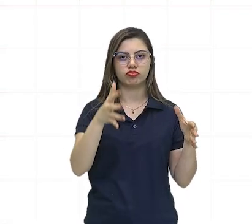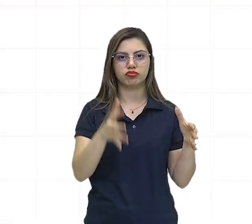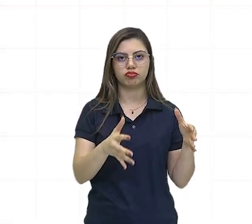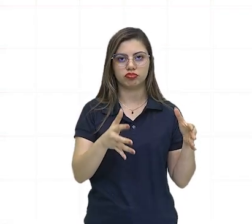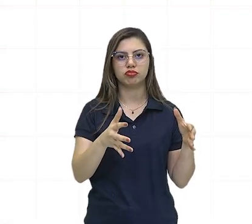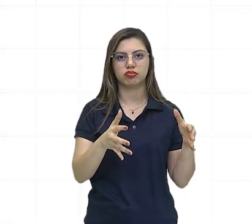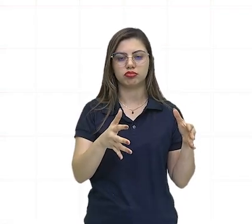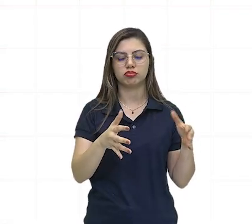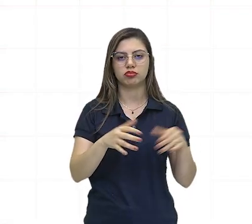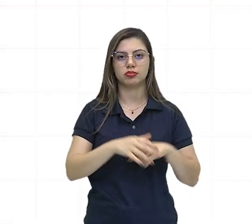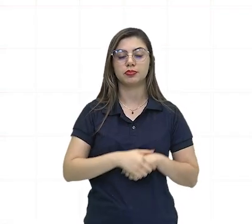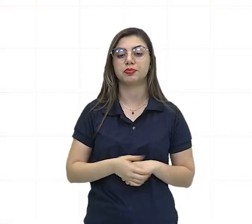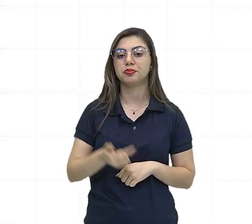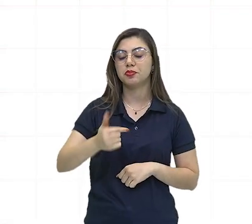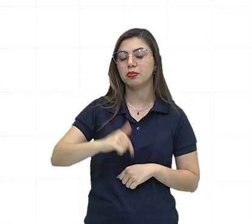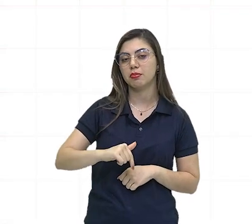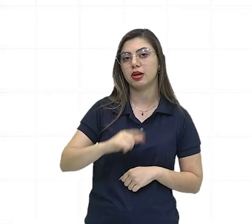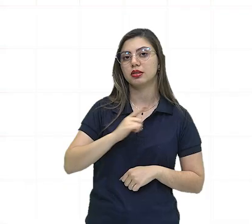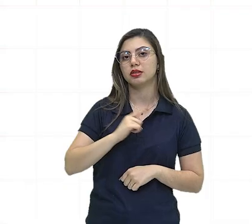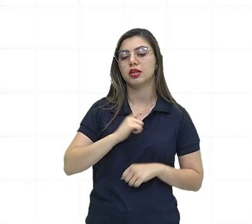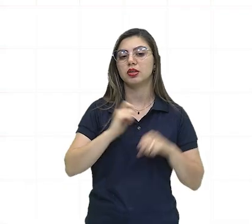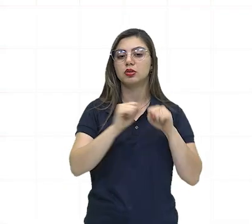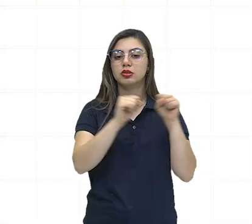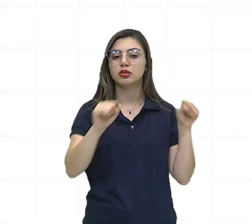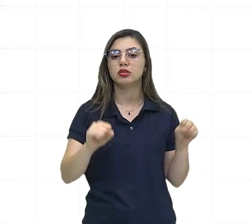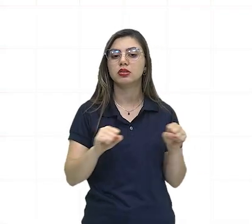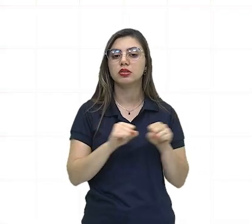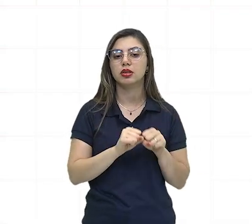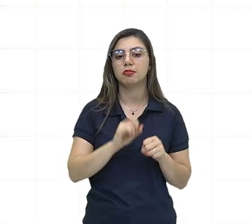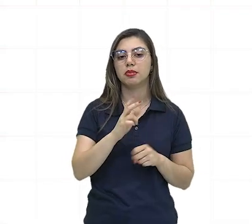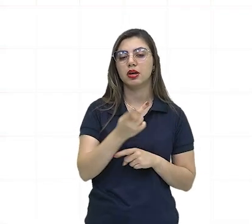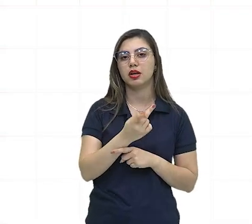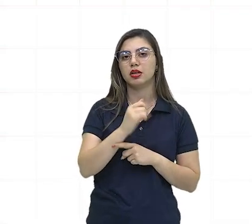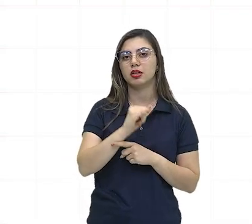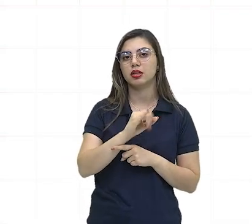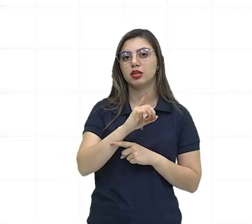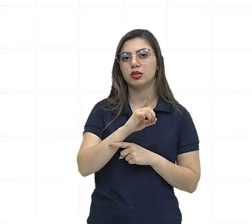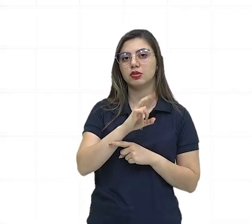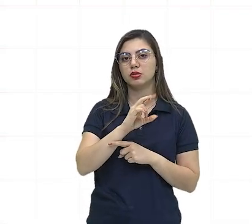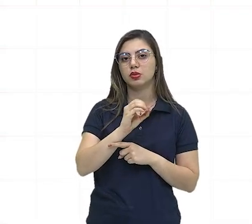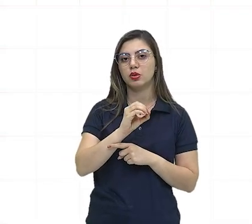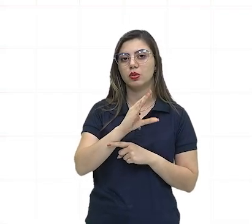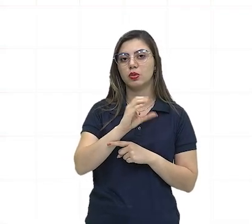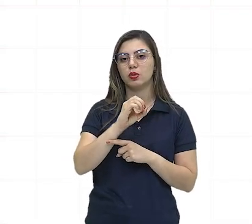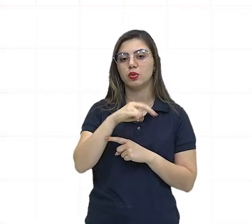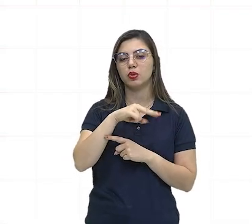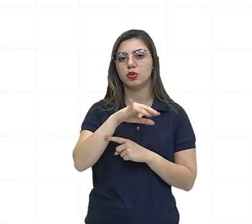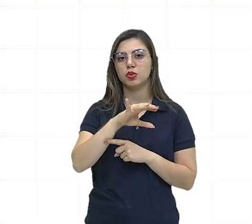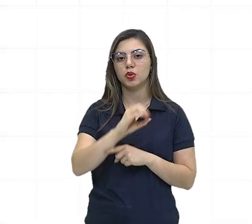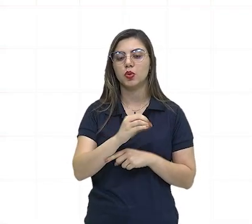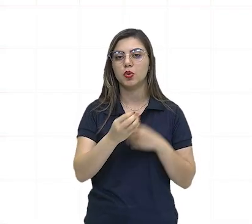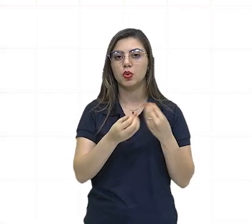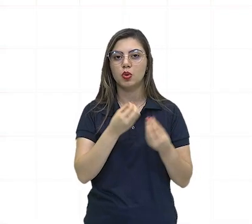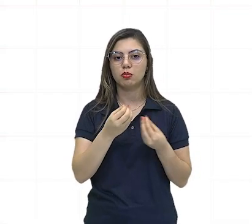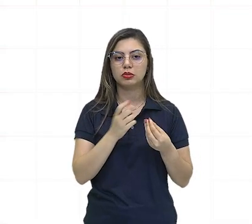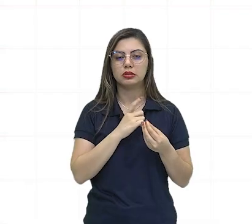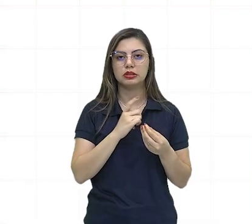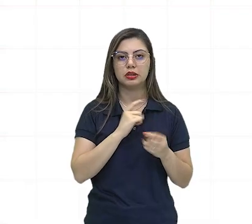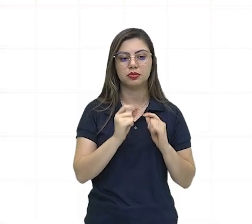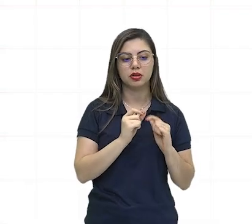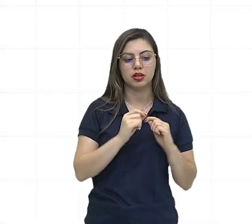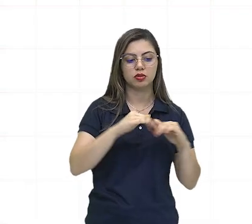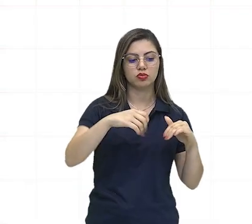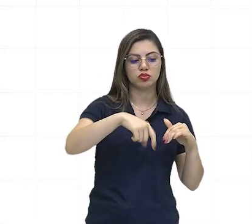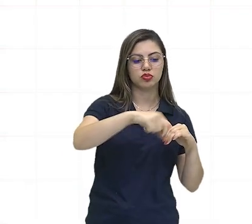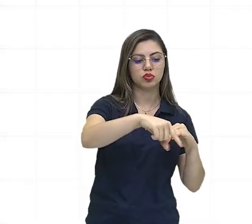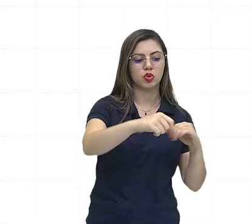o uso de sistemas hidropônicos, onde não se utiliza, não se cultiva o solo, não se